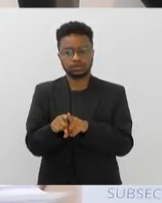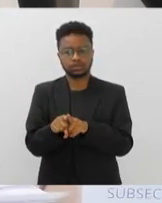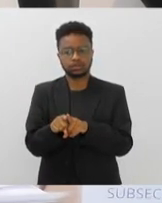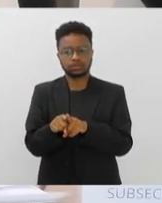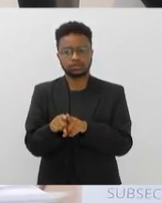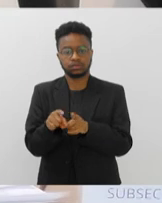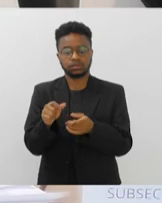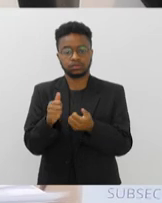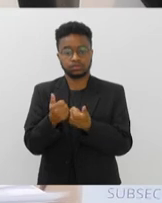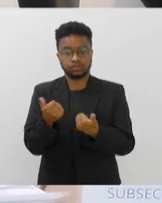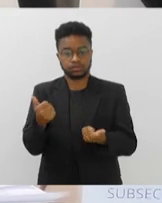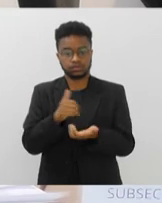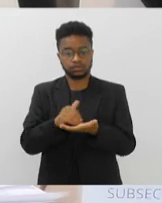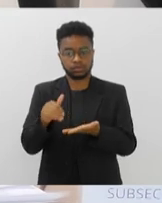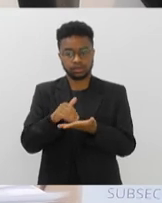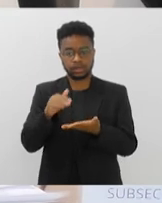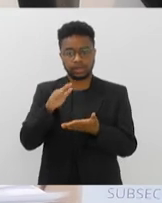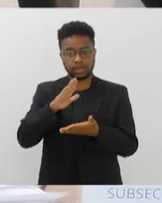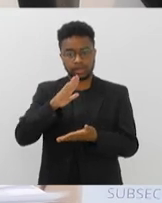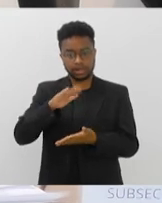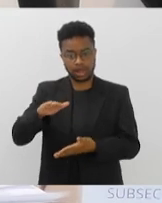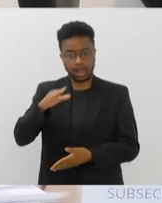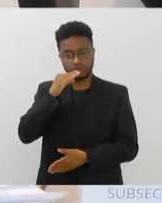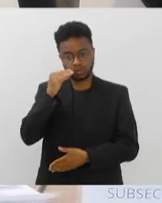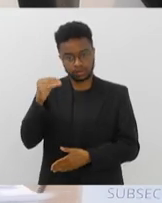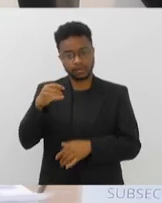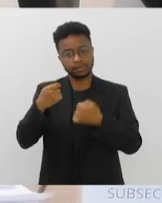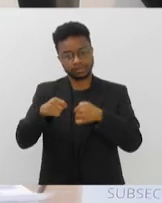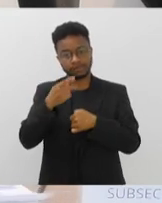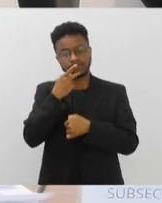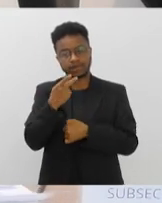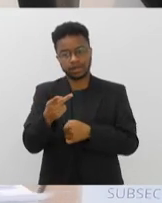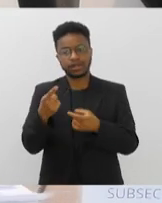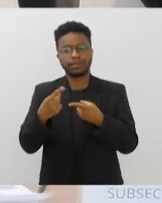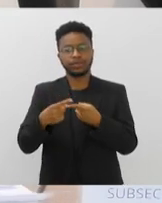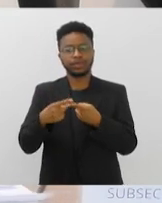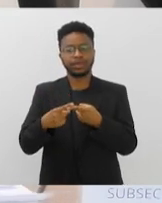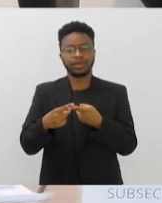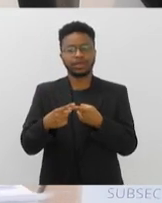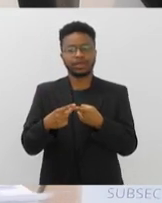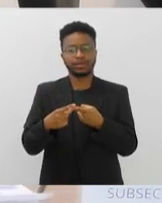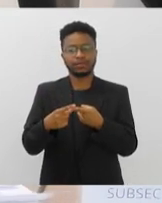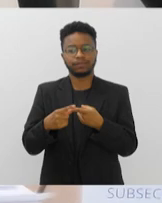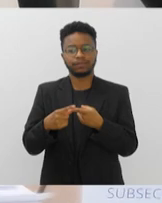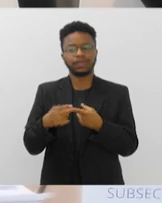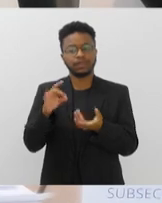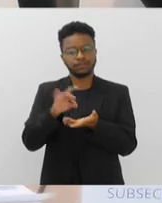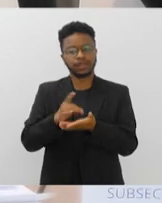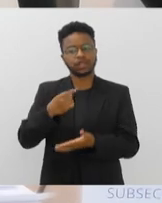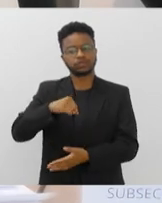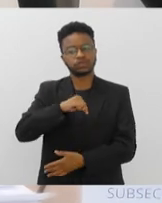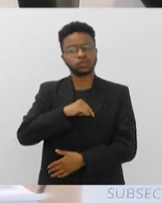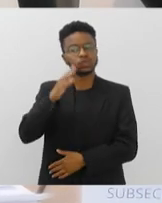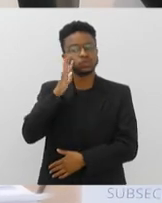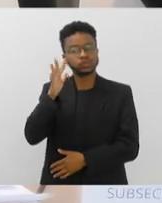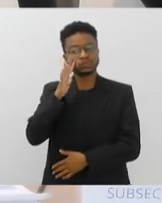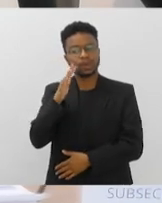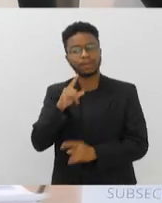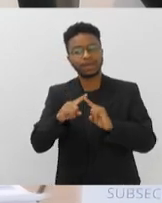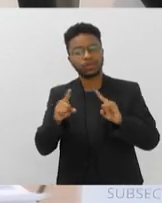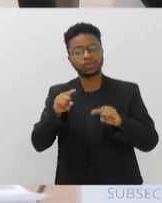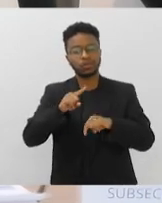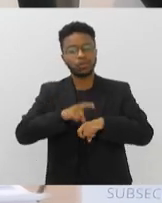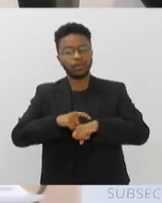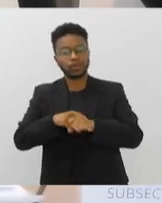subsecretário da Criança e Adolescente a gente tem que fazer isso porque gente é foi um sonho que quando publicou Eu nem